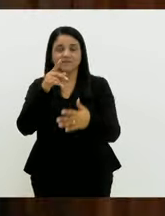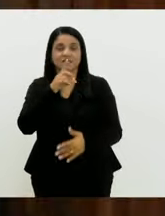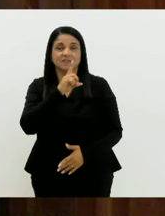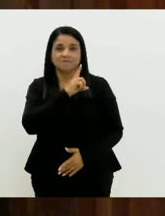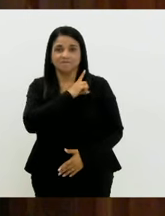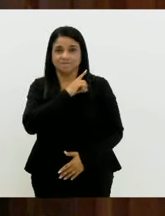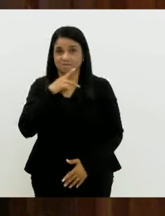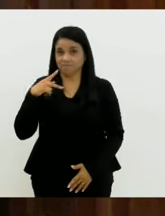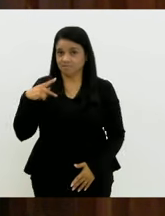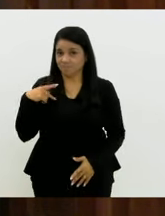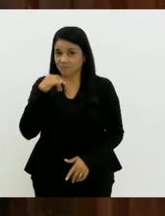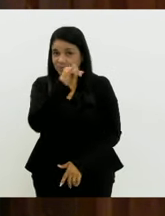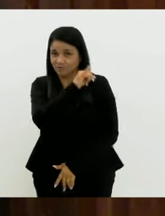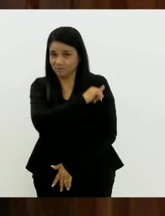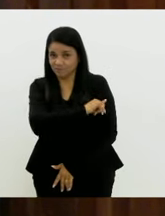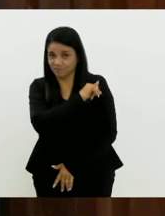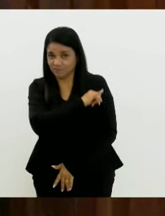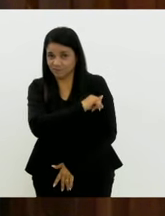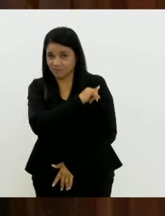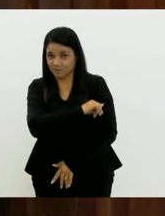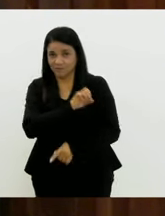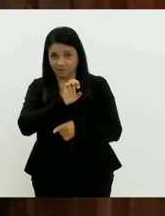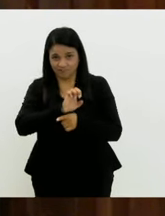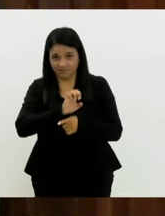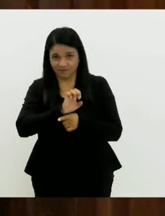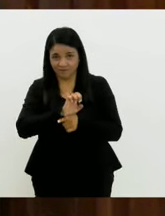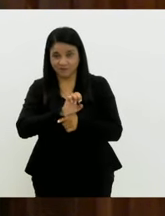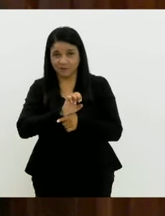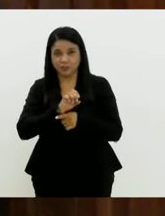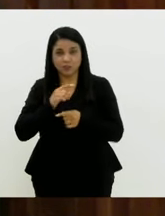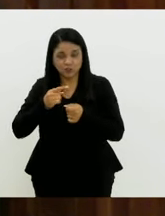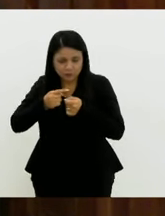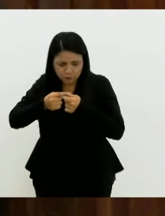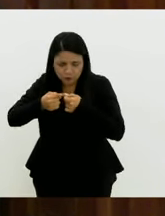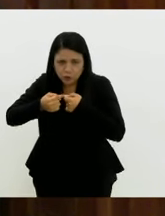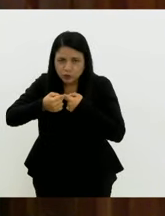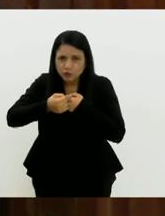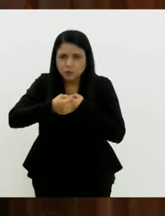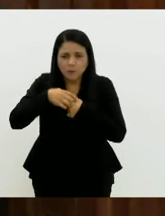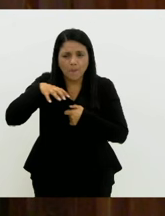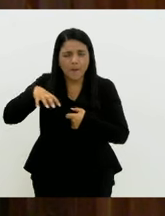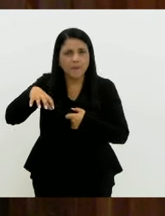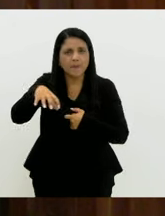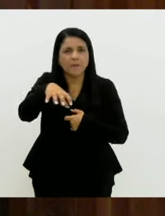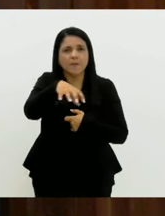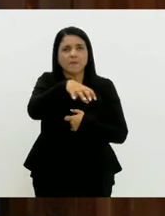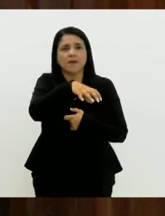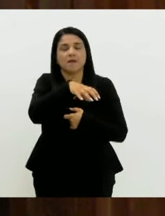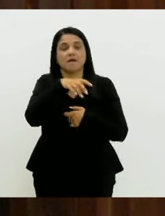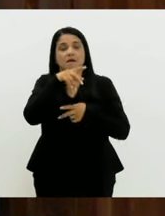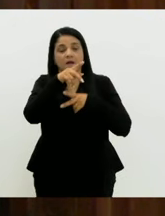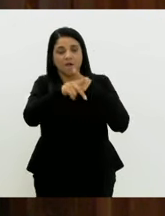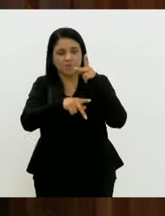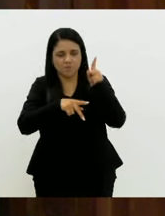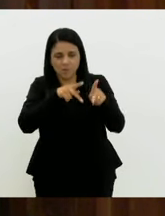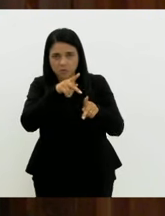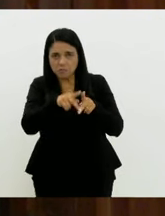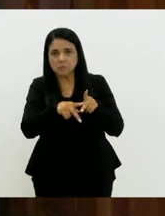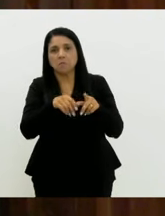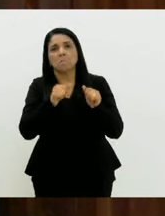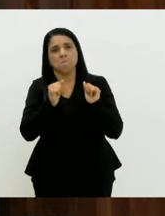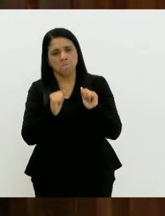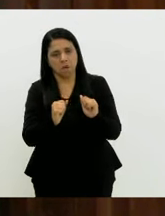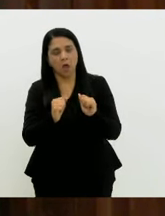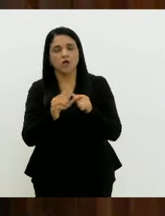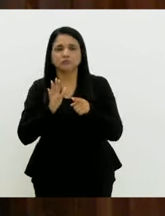Rio de Janeiro está em todos os municípios e a população pode contar conosco.